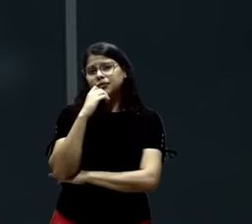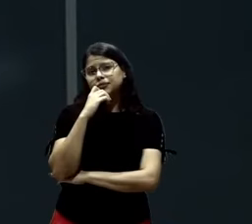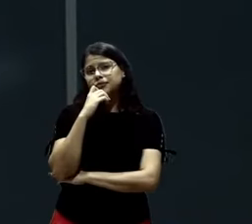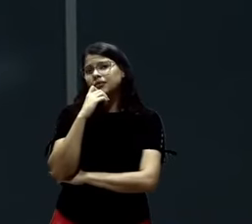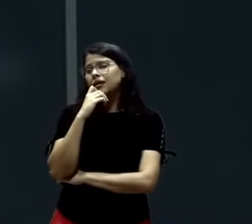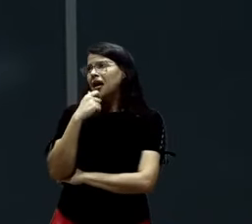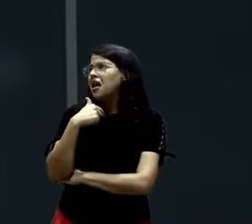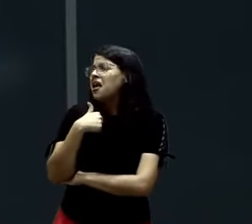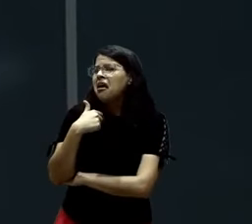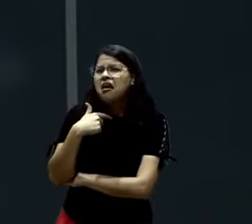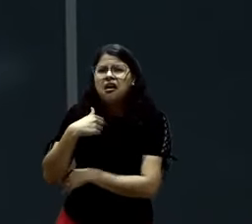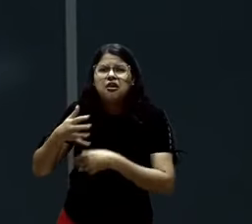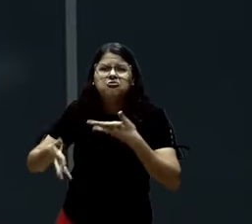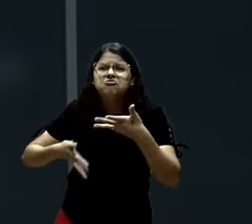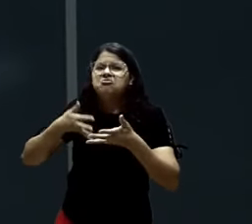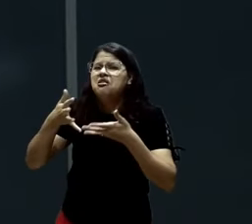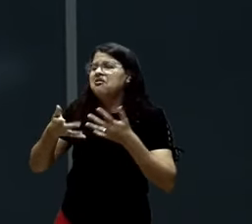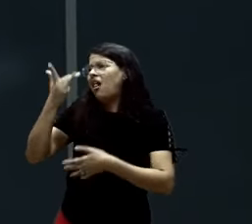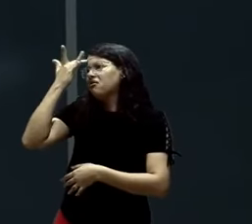eu nunca fui eloquente.